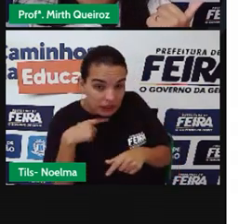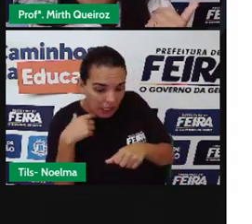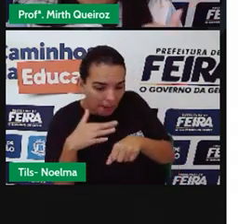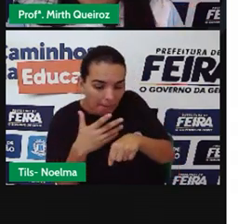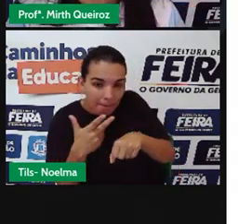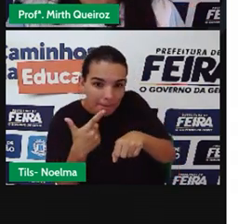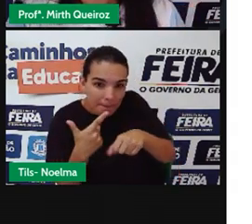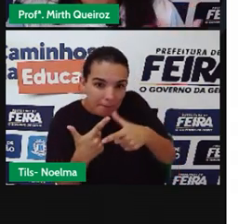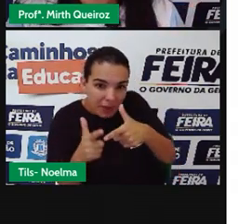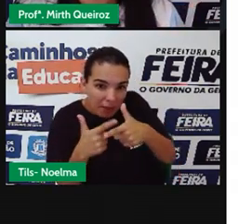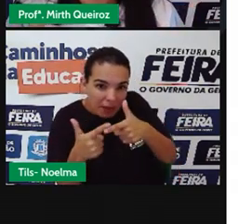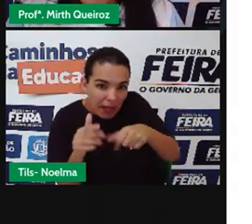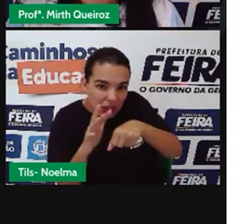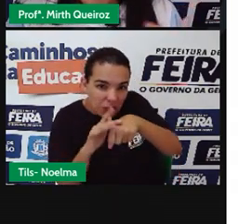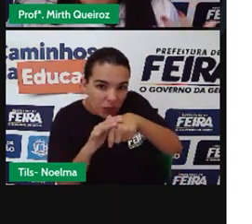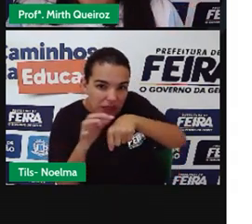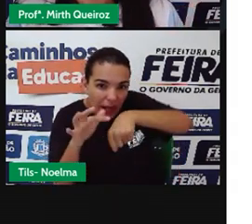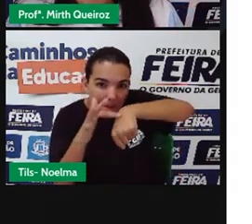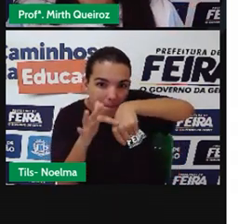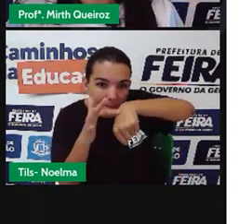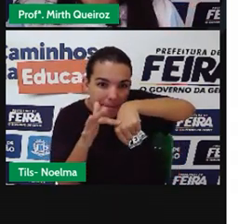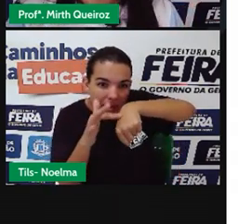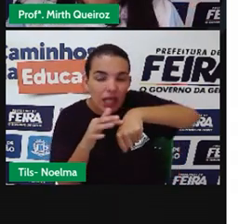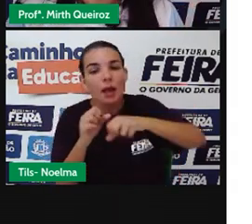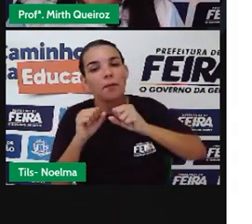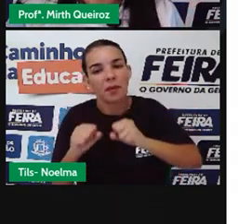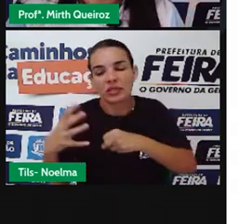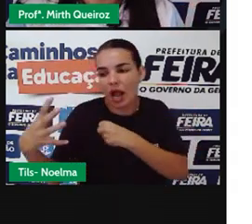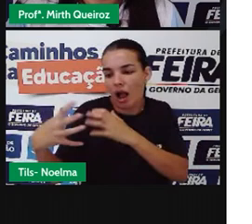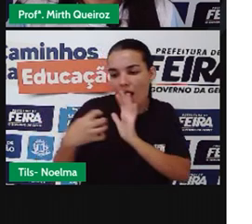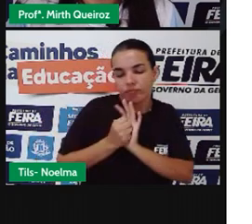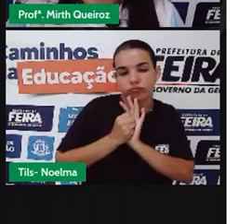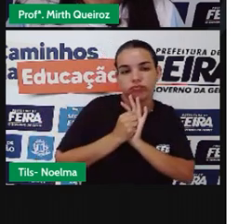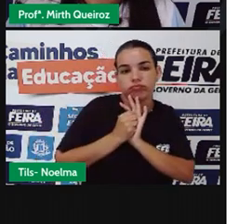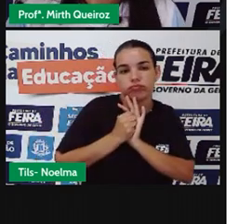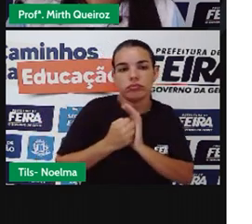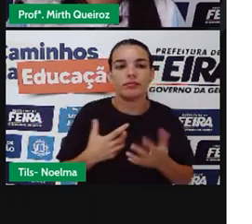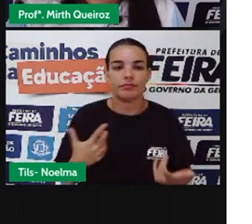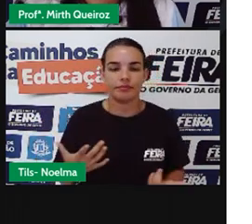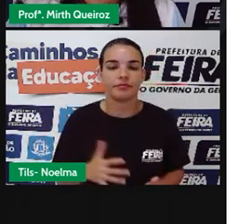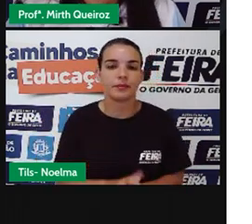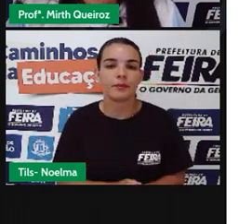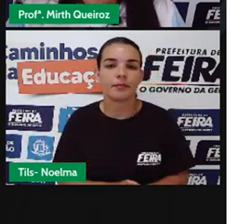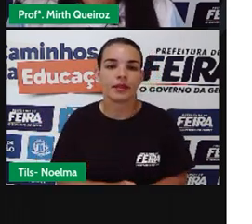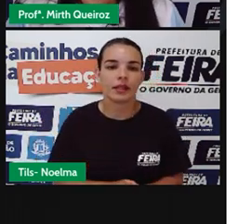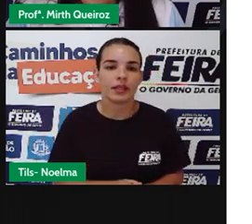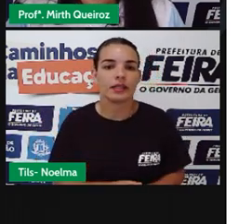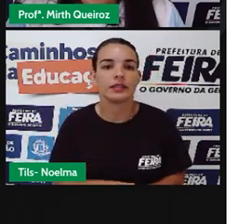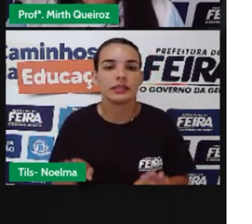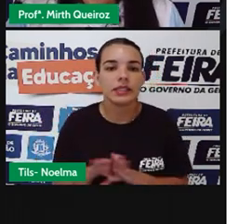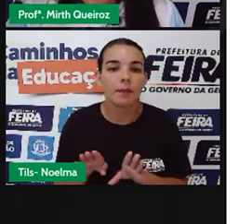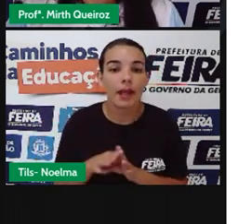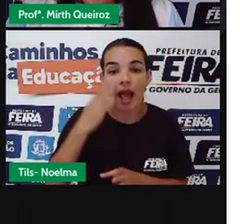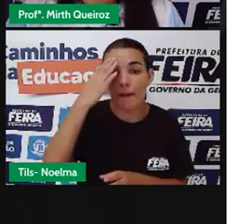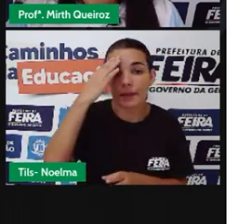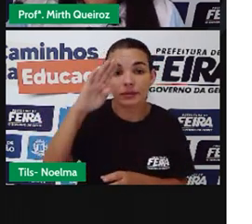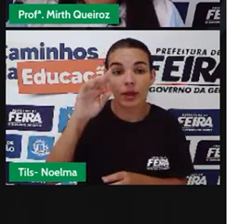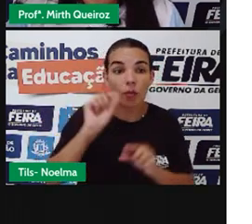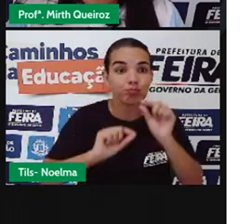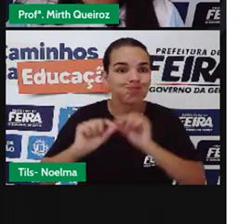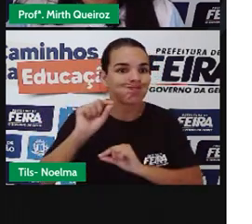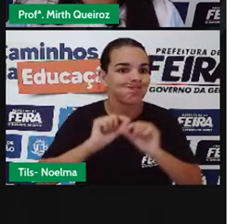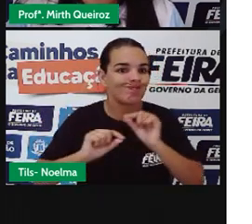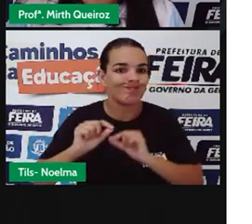glicose tal você pode estar passando ou vai saber eles outra pessoa e principalmente as